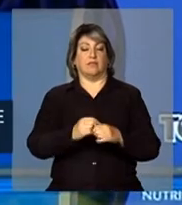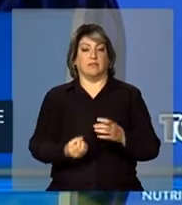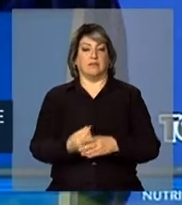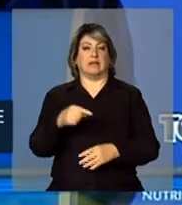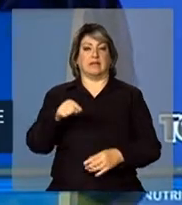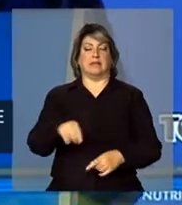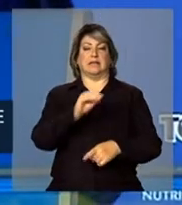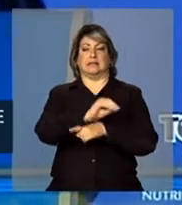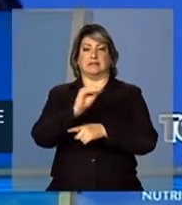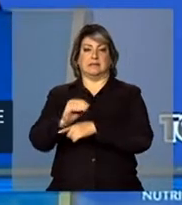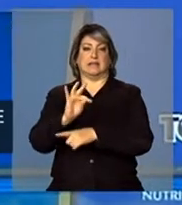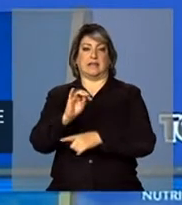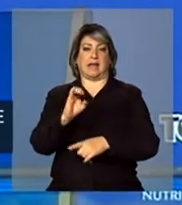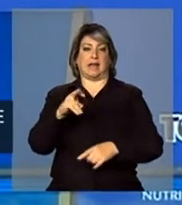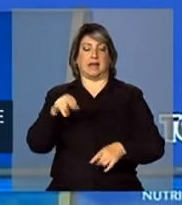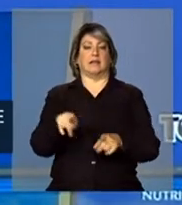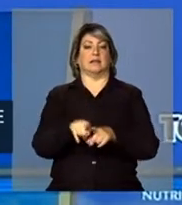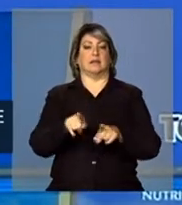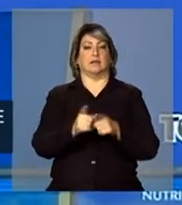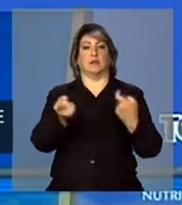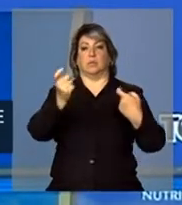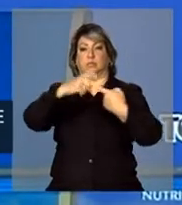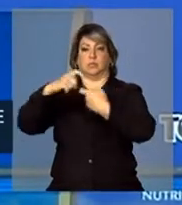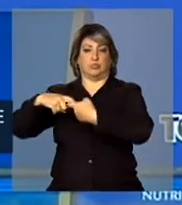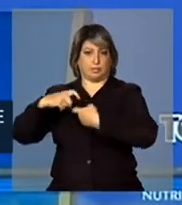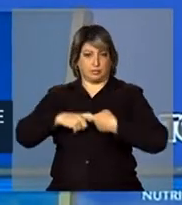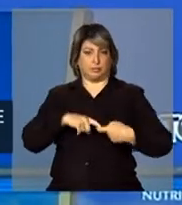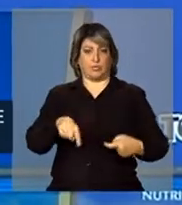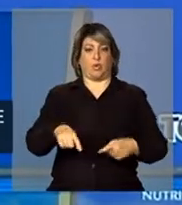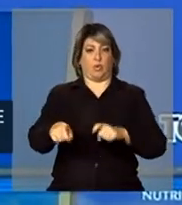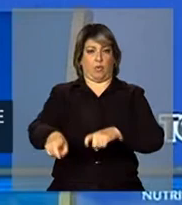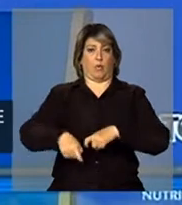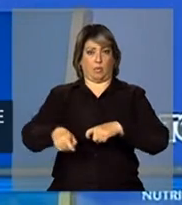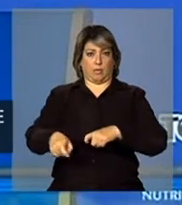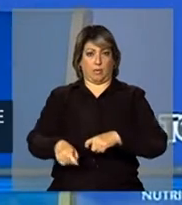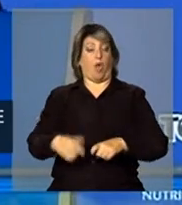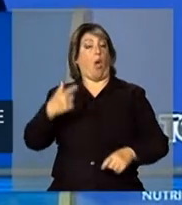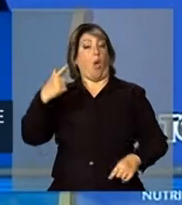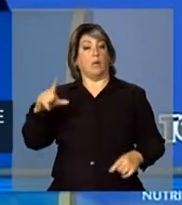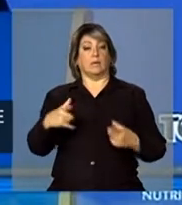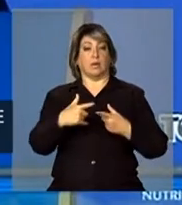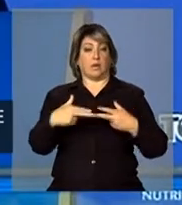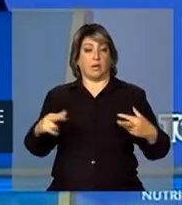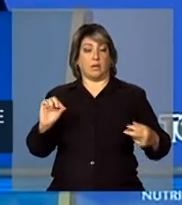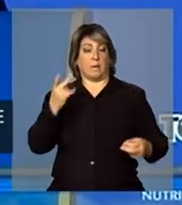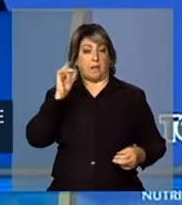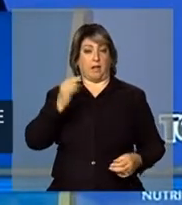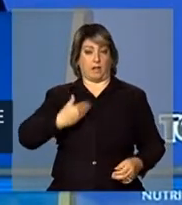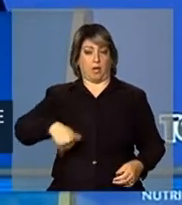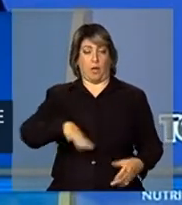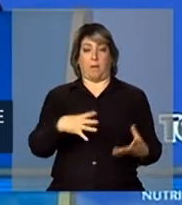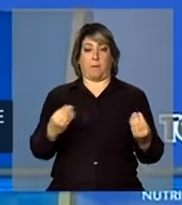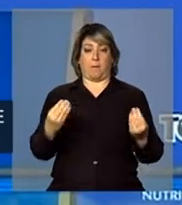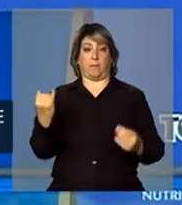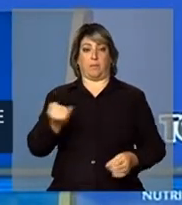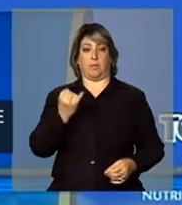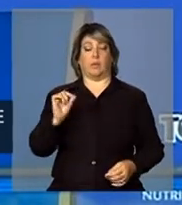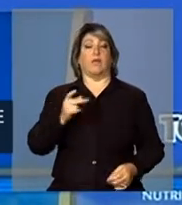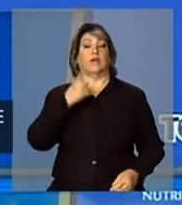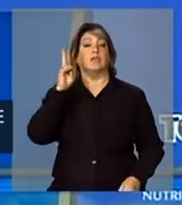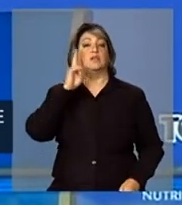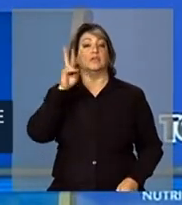técnica e a extensão rural. Outra questão para nós muito importante diz respeito